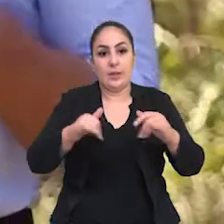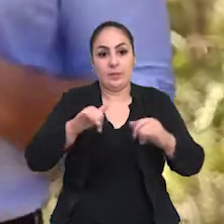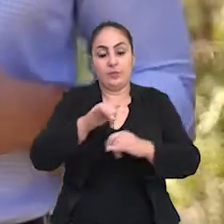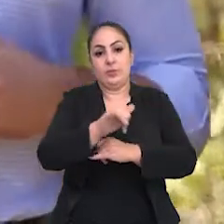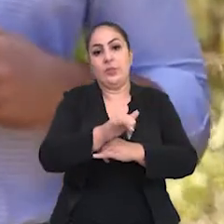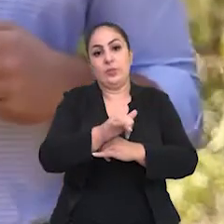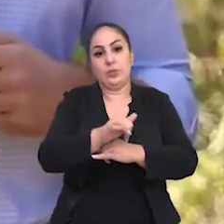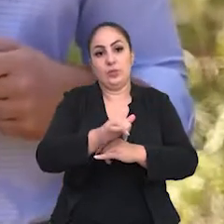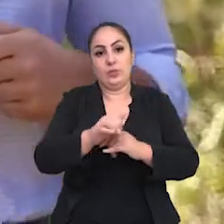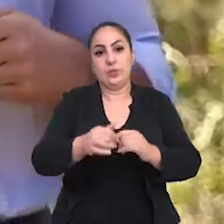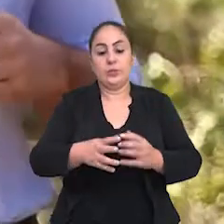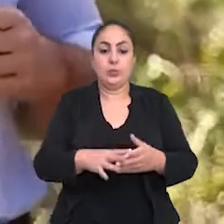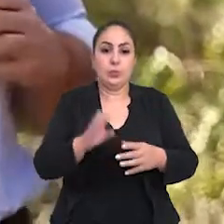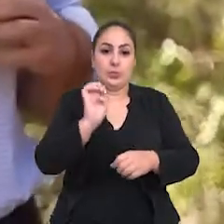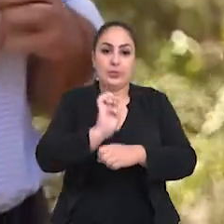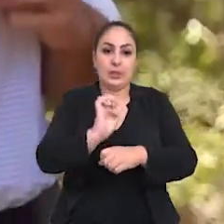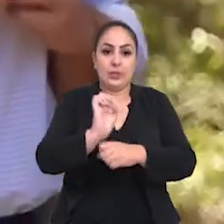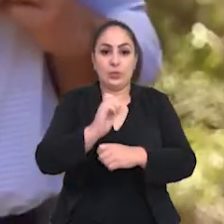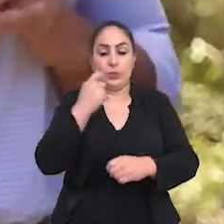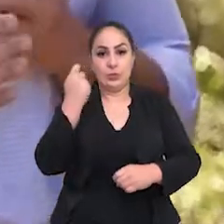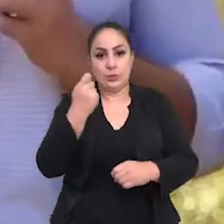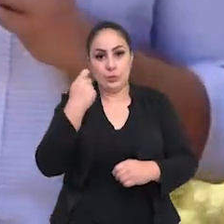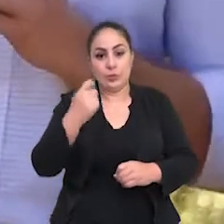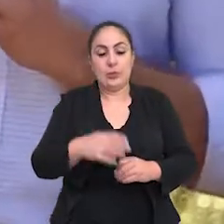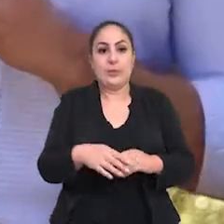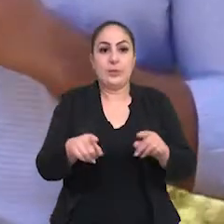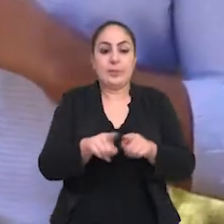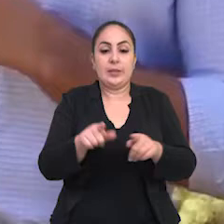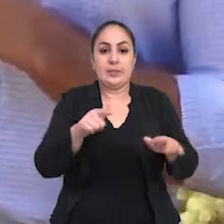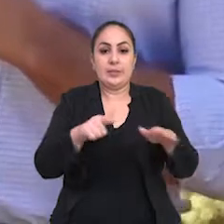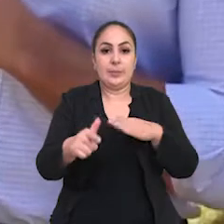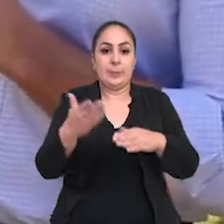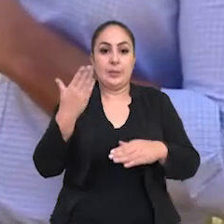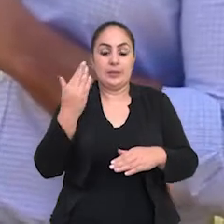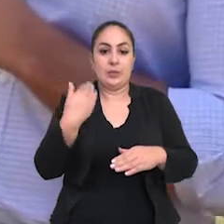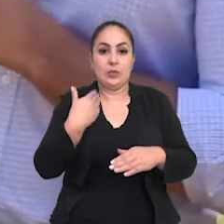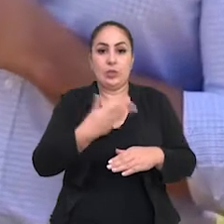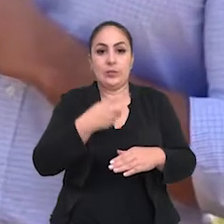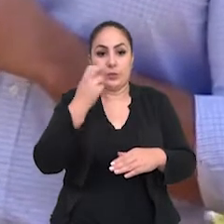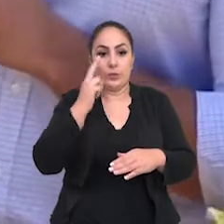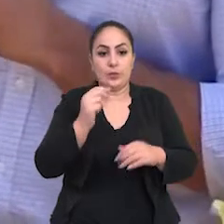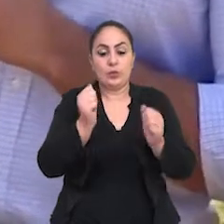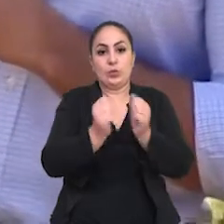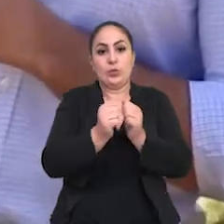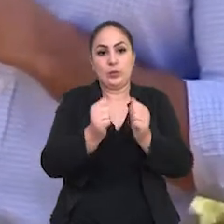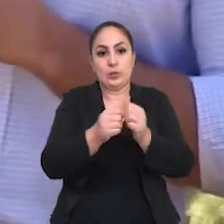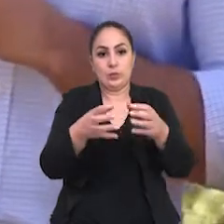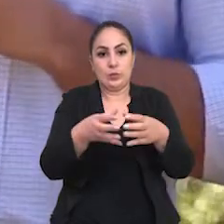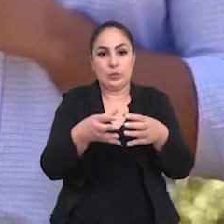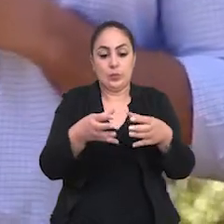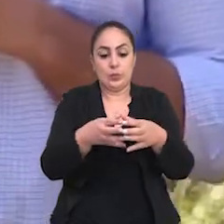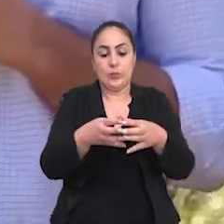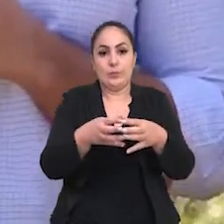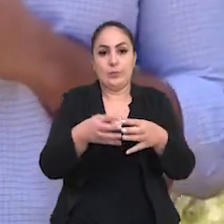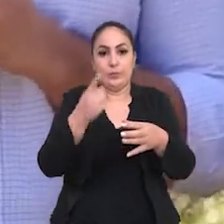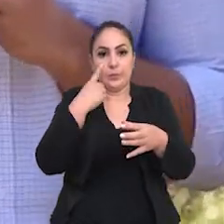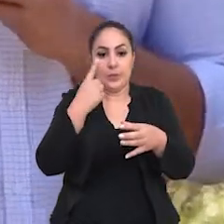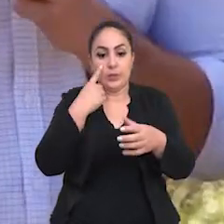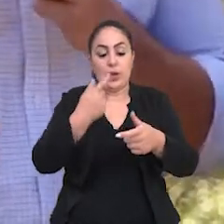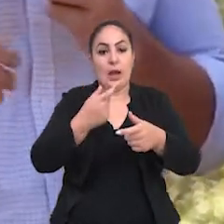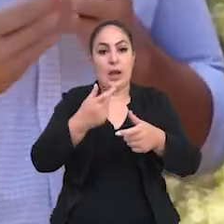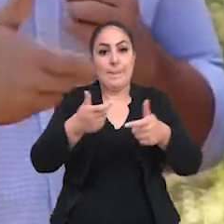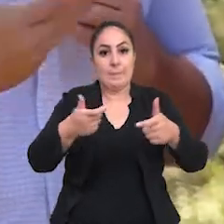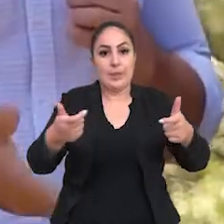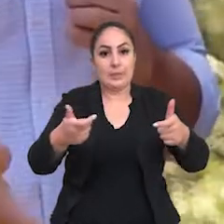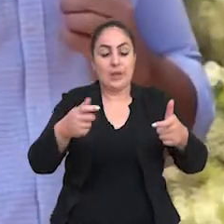de aviação no interior do estado do Rio Grande do Sul. E na semana passada estávamos justamente já reunidos com uma dessas companhias aéreas, negociando